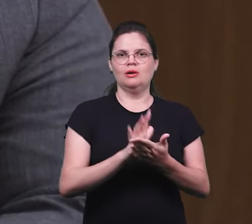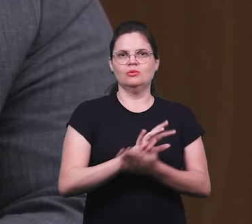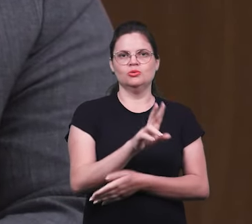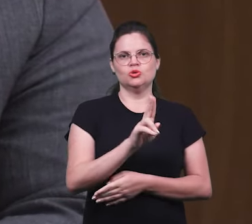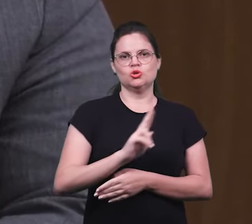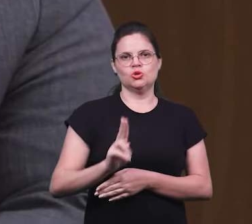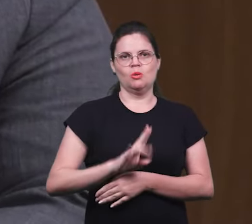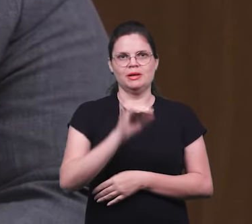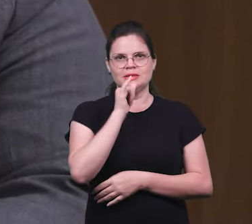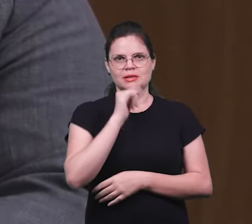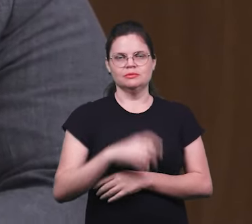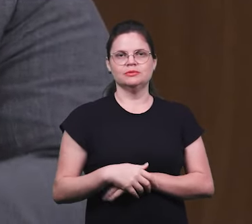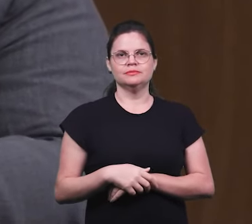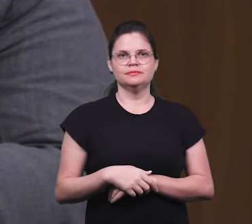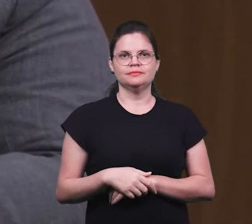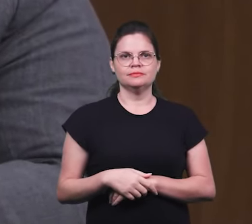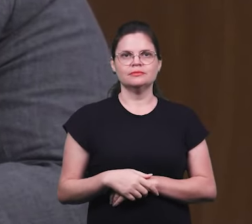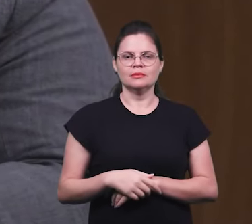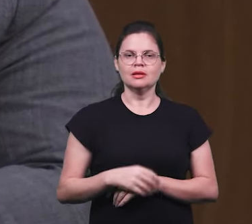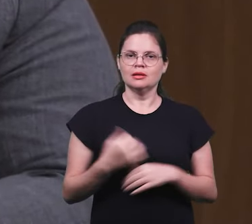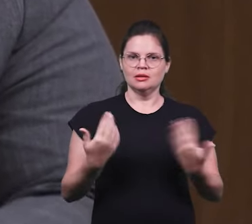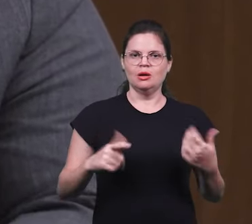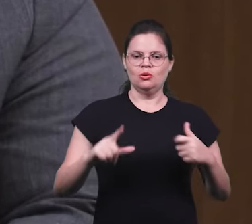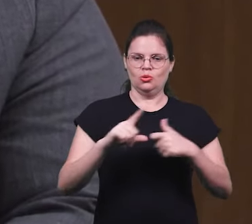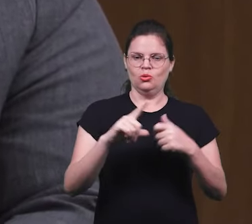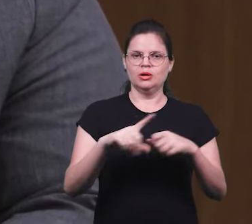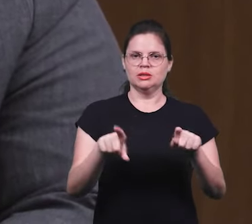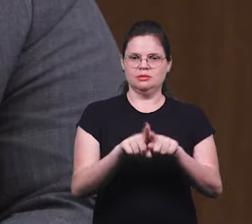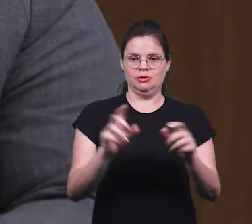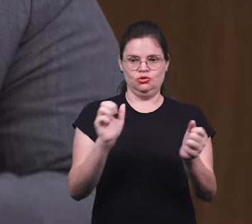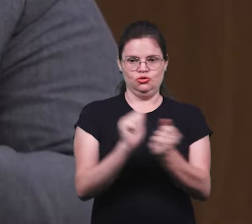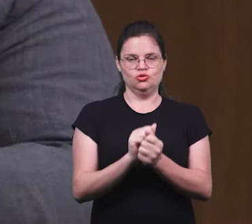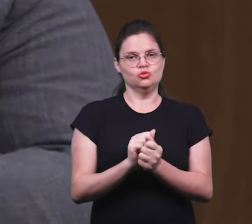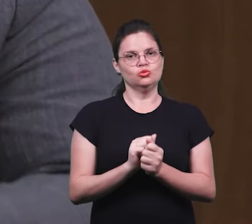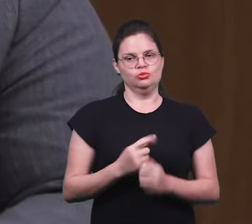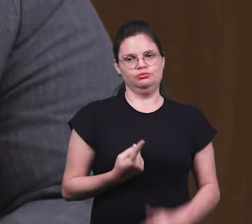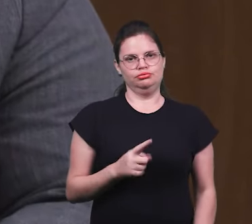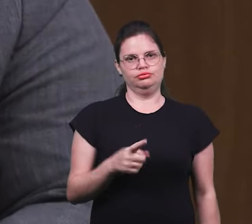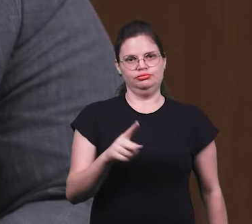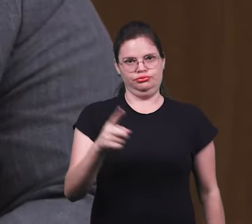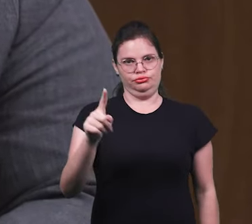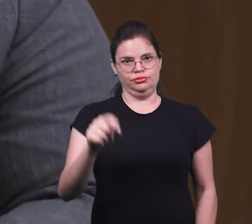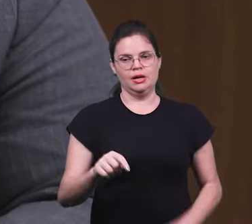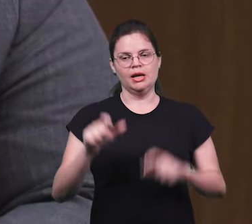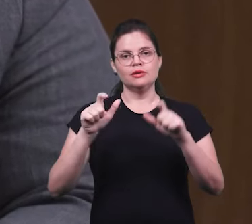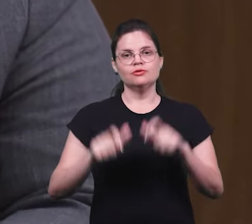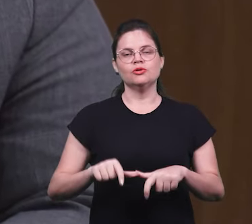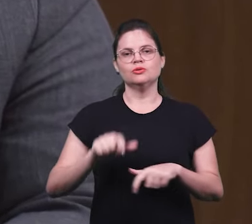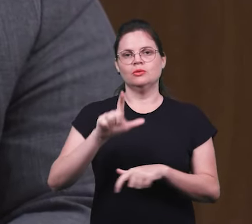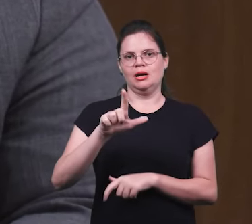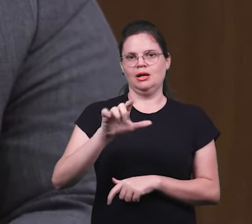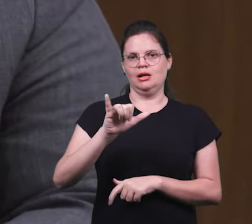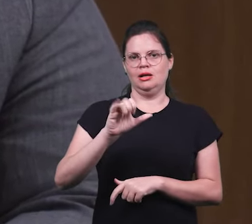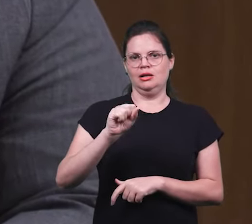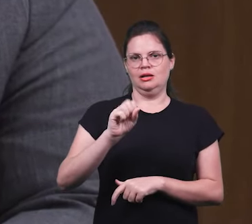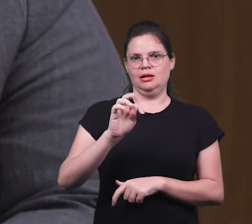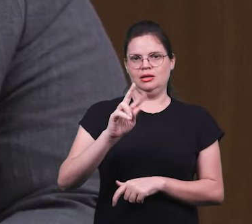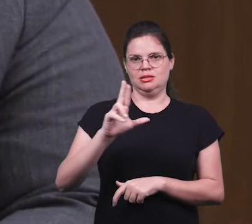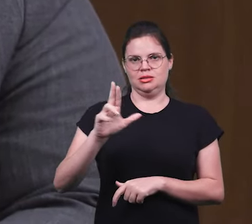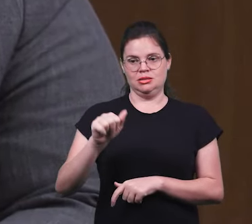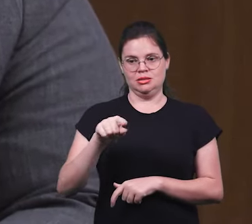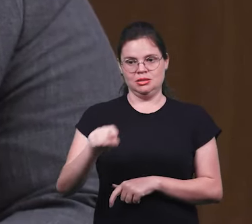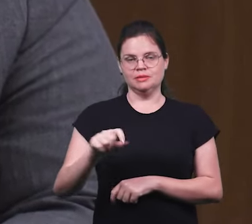se incluindo. Então ele fazia parte também dessa viagem. E passando pela cidade de Listra, onde Paulo